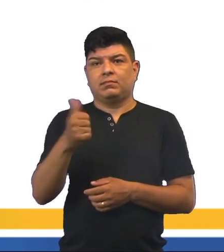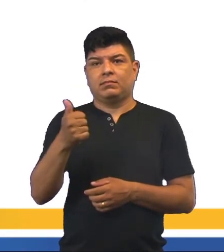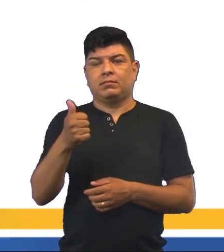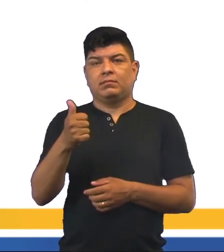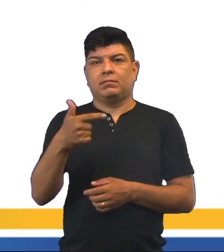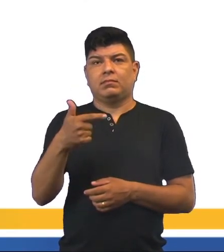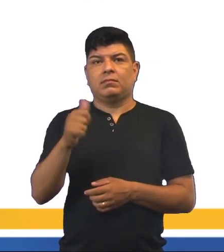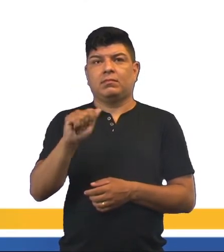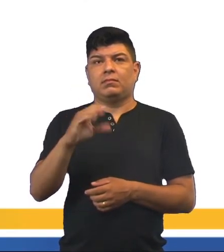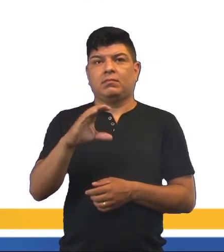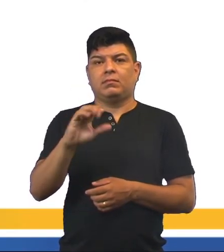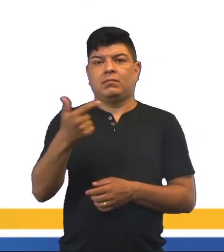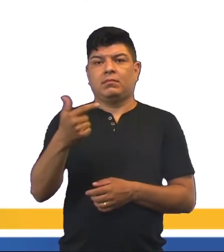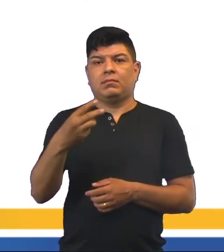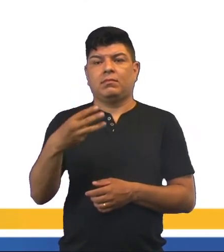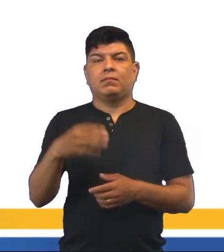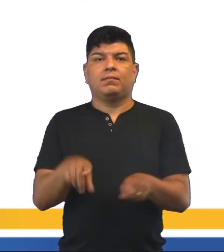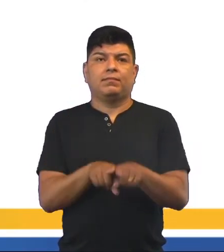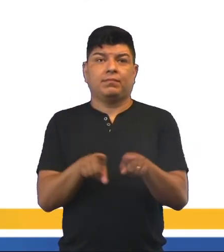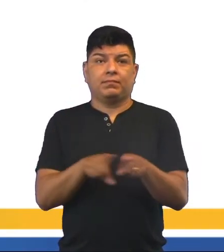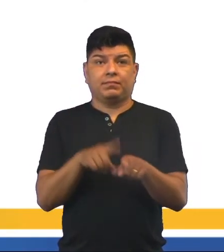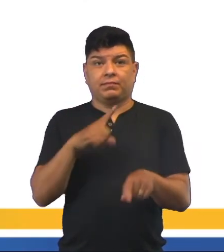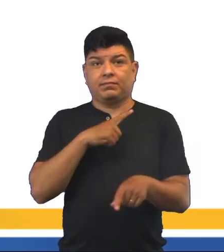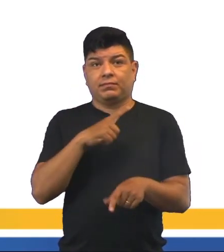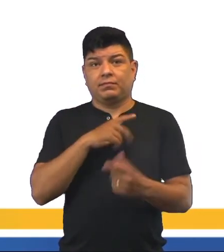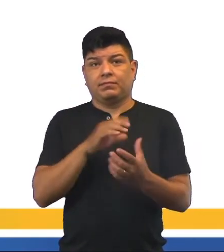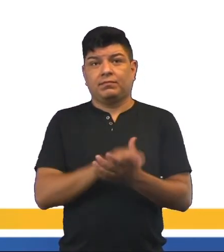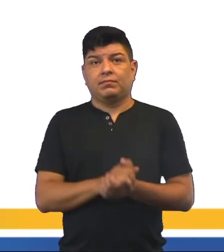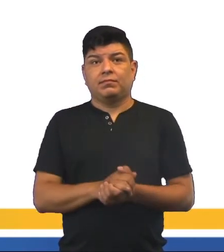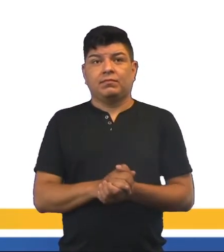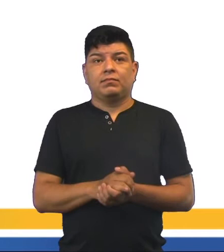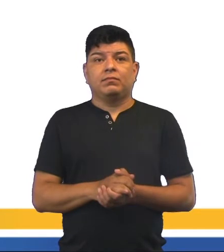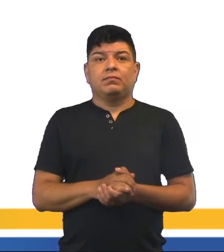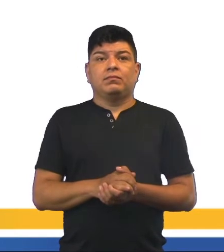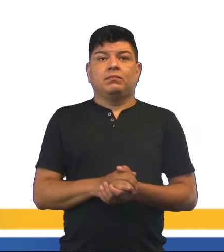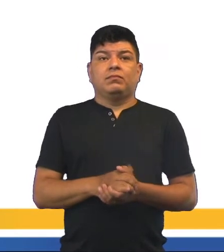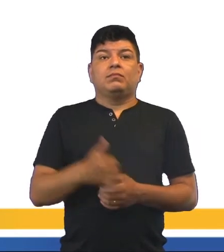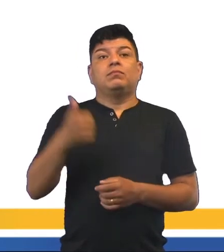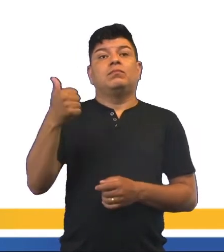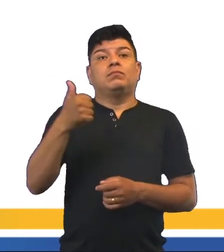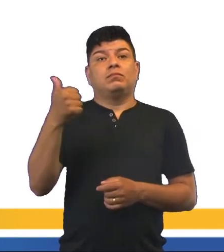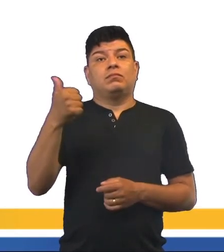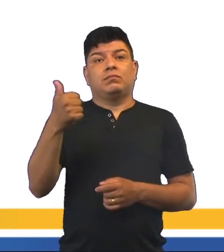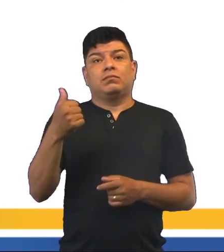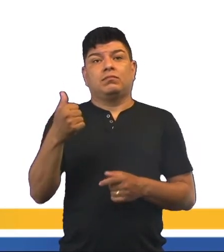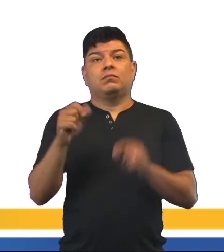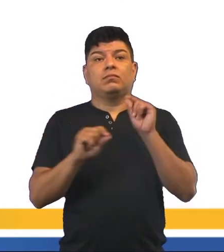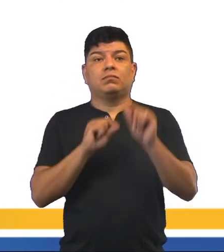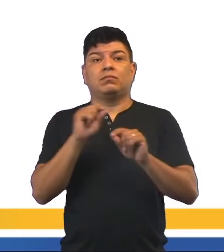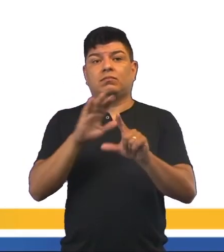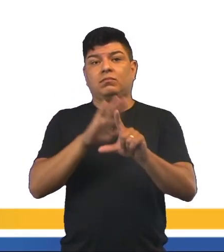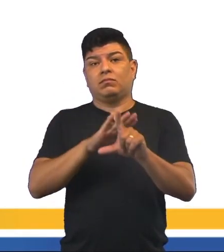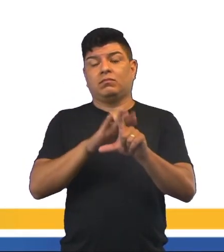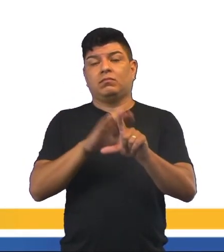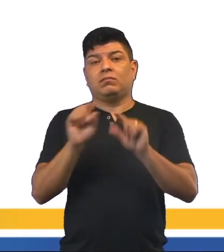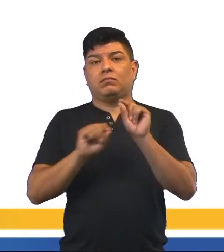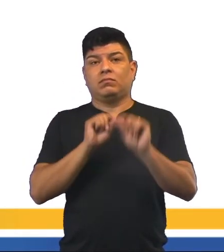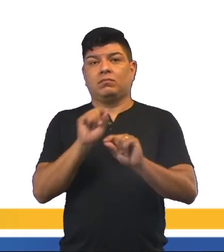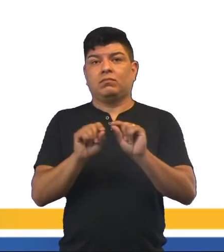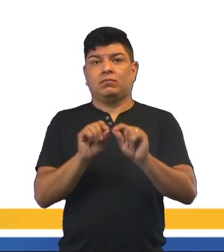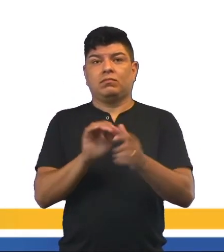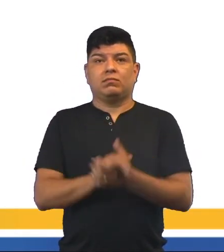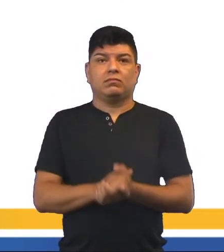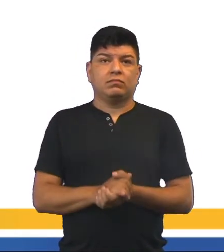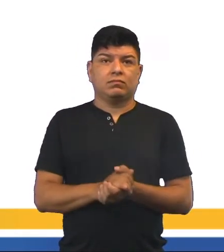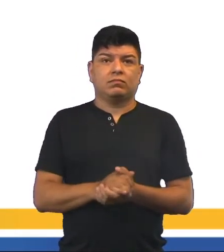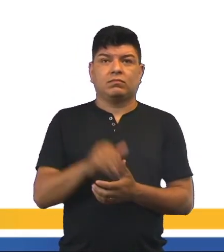B'C'. O que eu tenho daí? Eu tenho dos perímetros que o perímetro do primeiro triângulo, eu vou chamar de, né, os